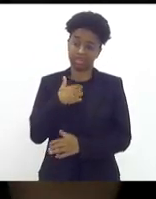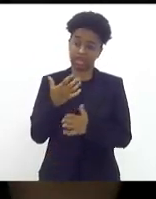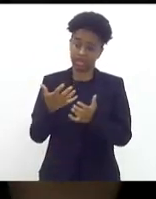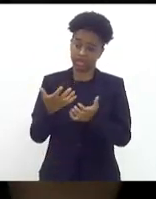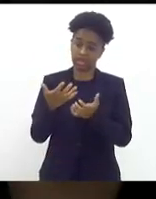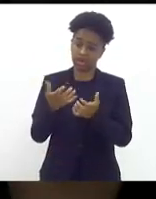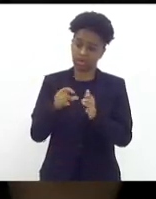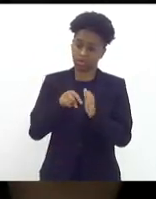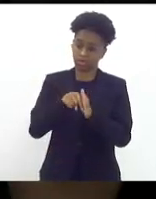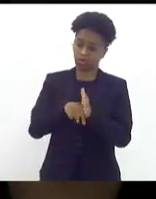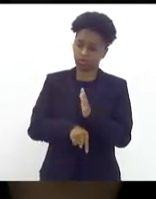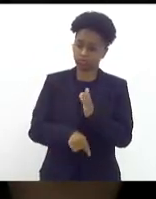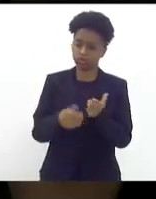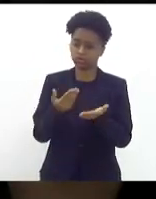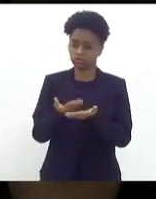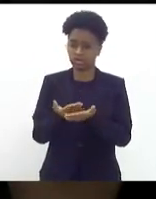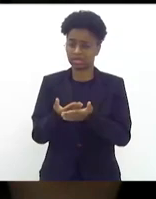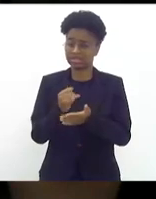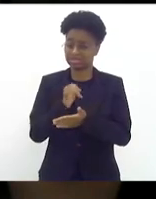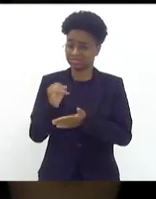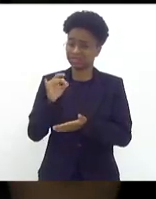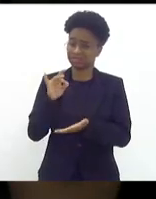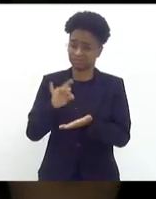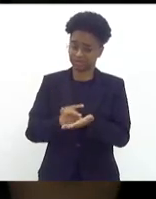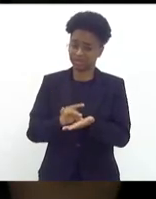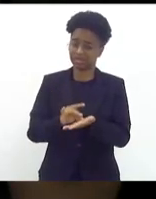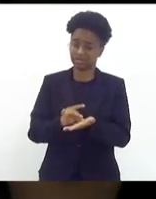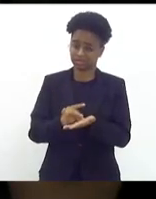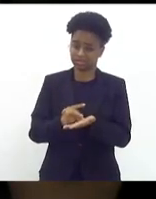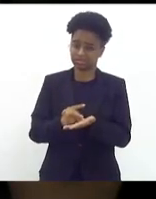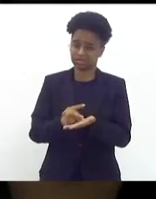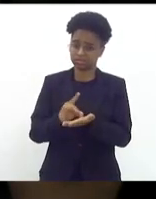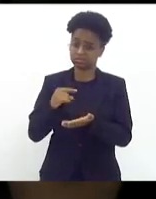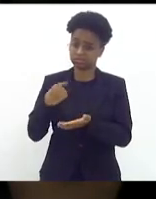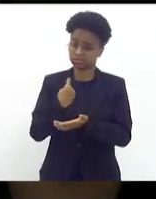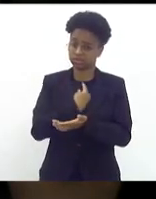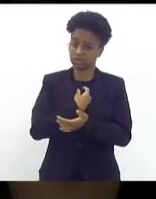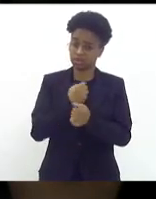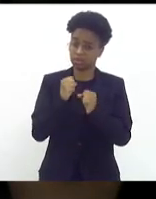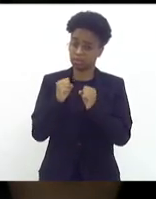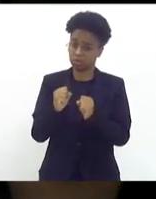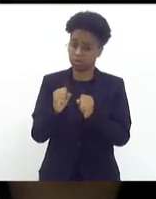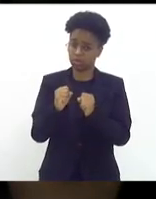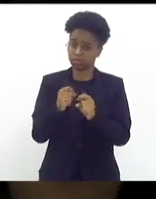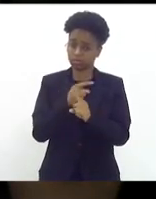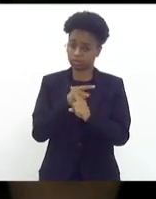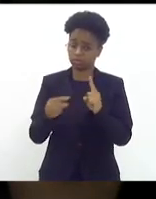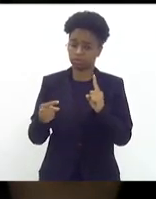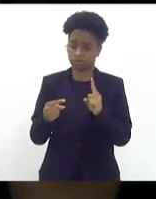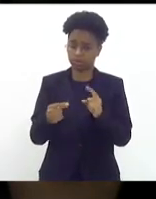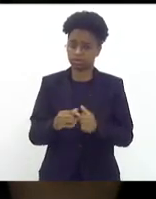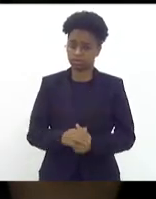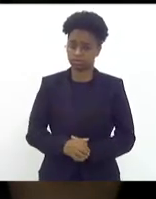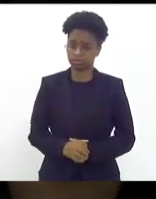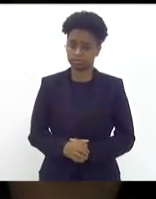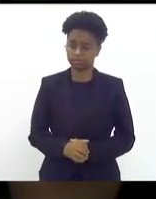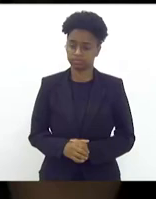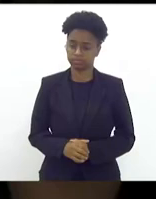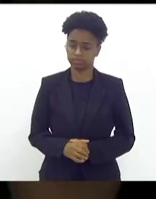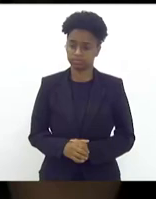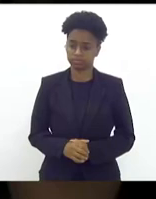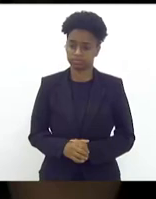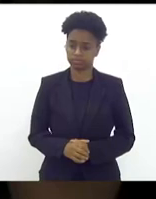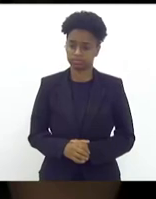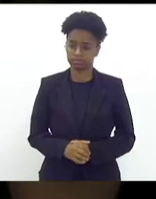aprofundar mais se realmente nós podemos fazer essa proibição. Deputado Luiz